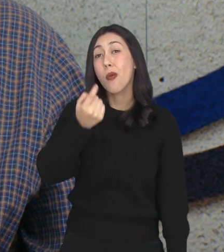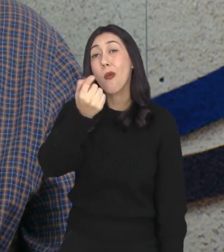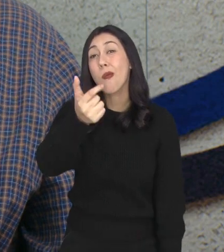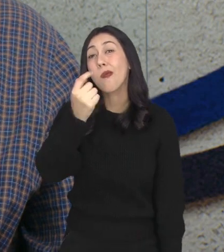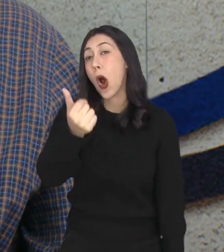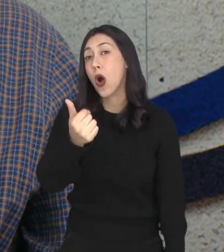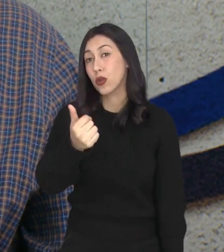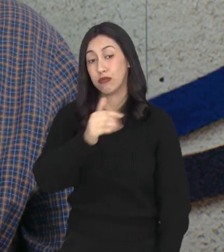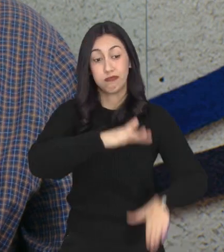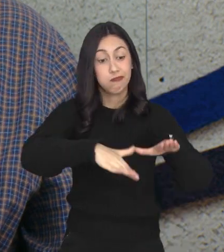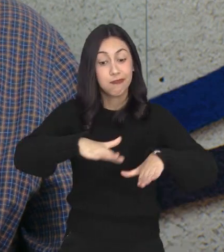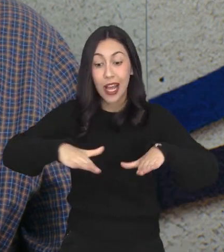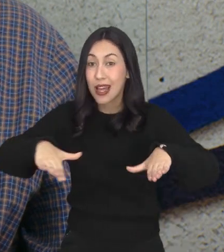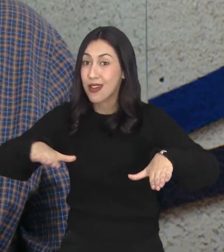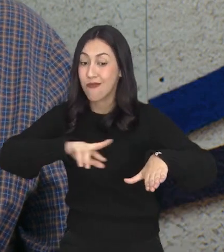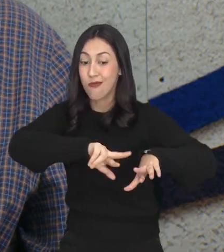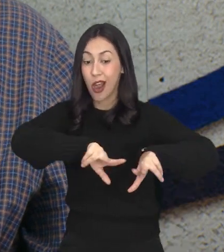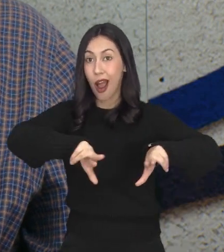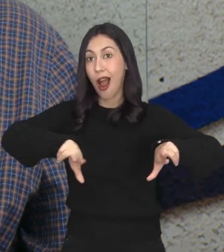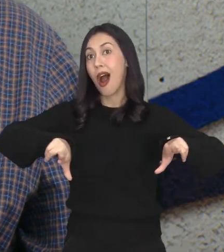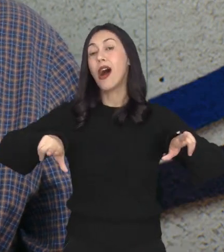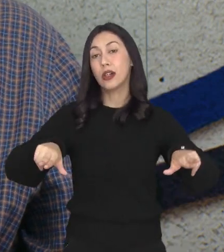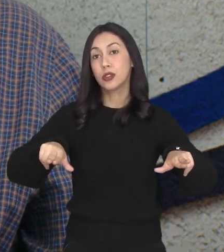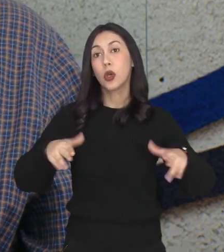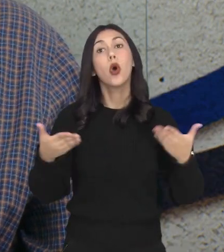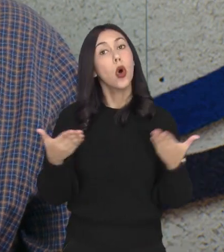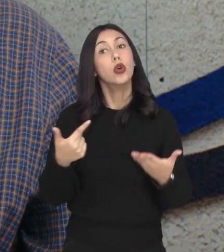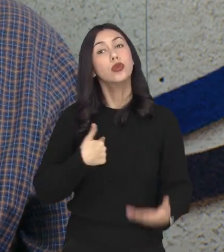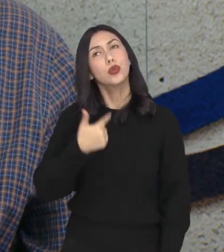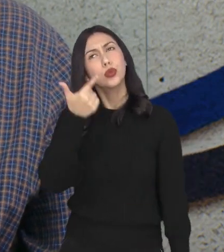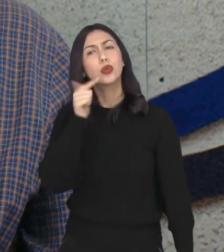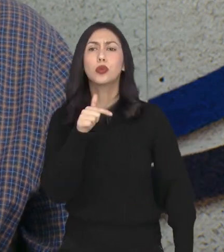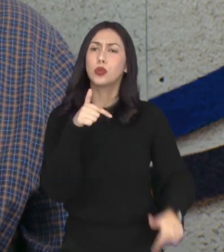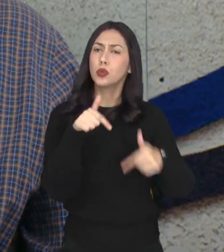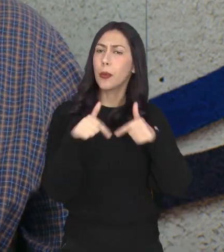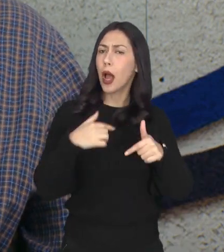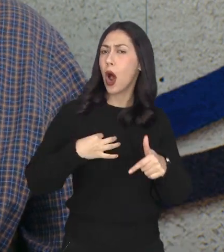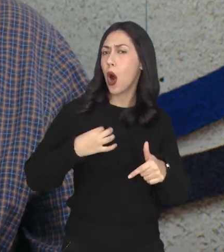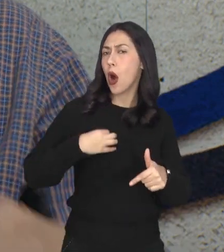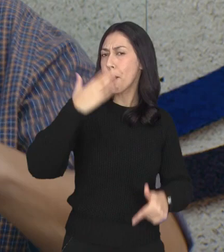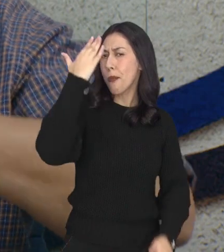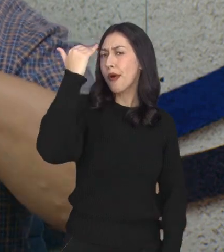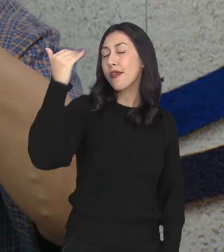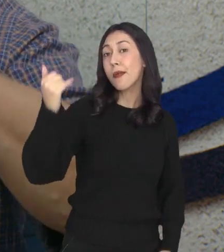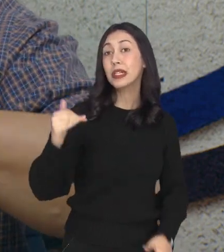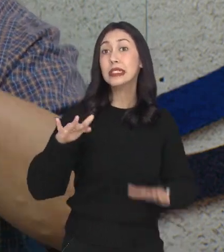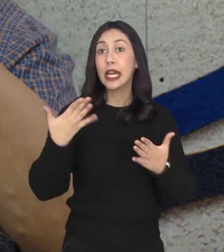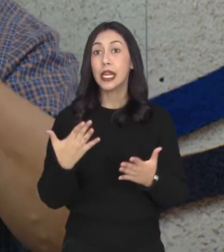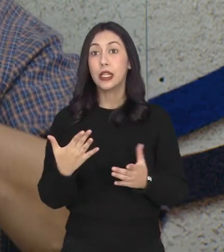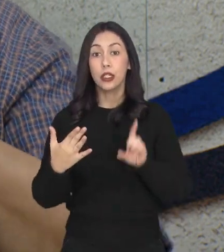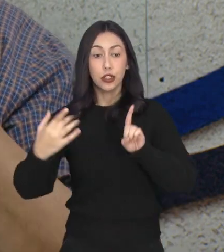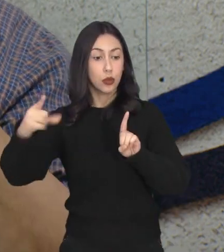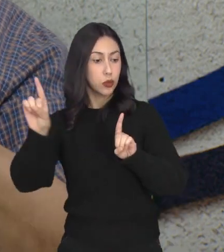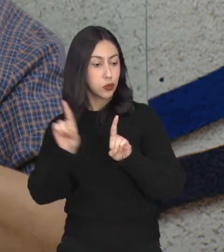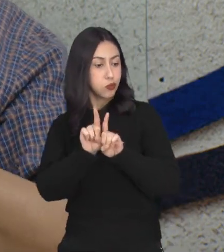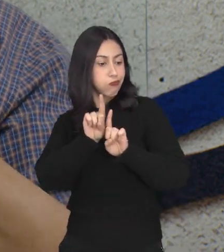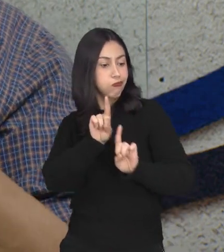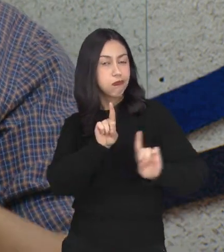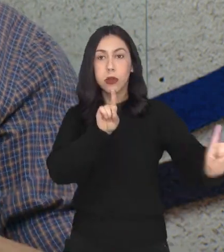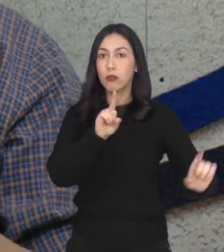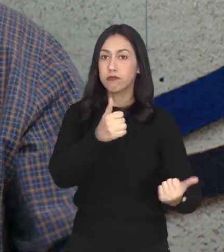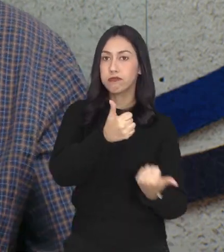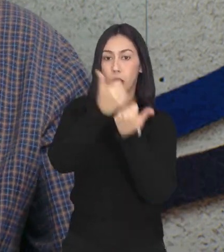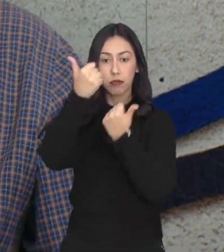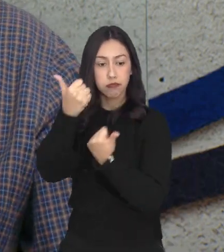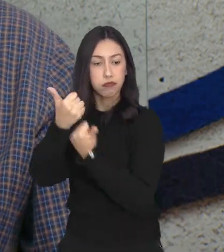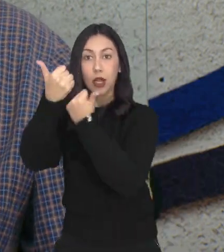gente. E hoje, graças a Deus, eu consigo trabalhar com clubes grandes e todo dia chega um tomando o lugar do outro. É todo dia